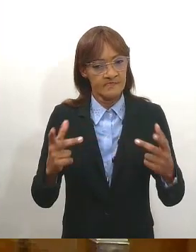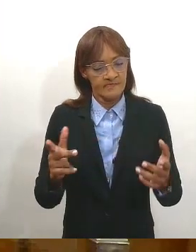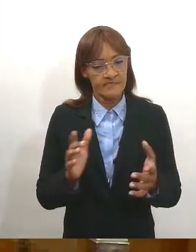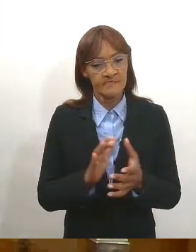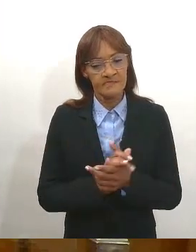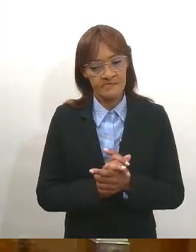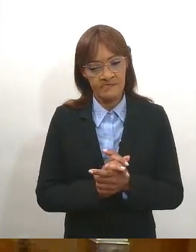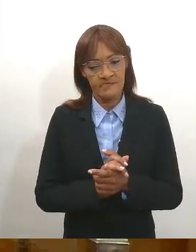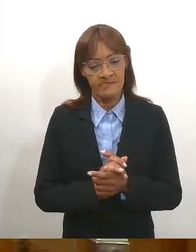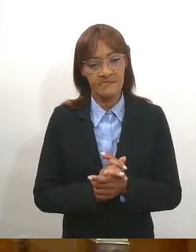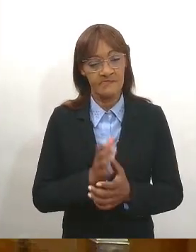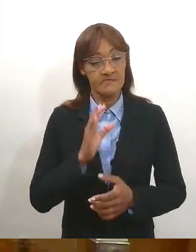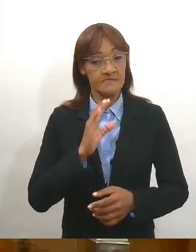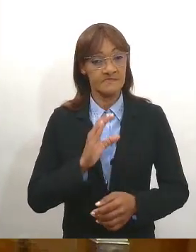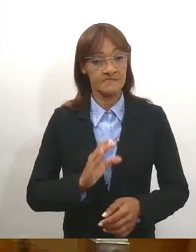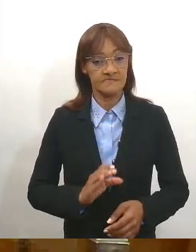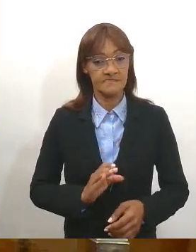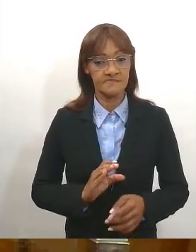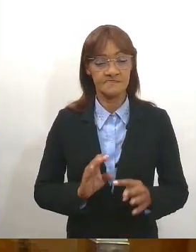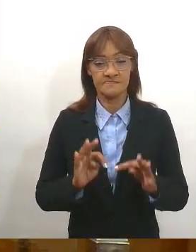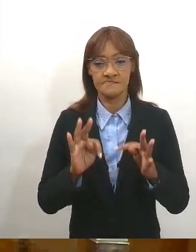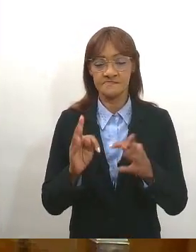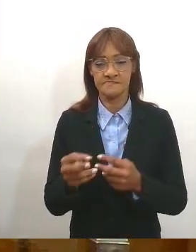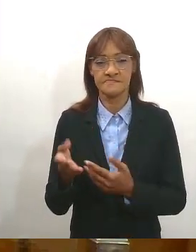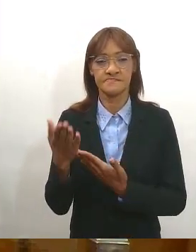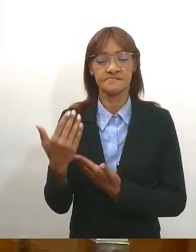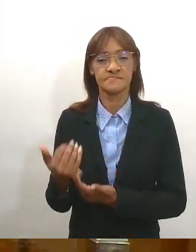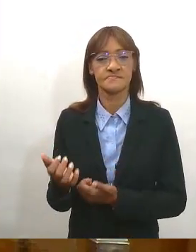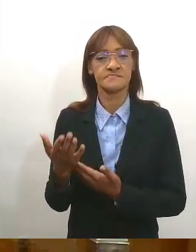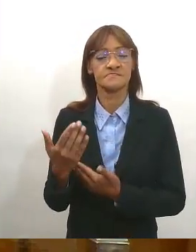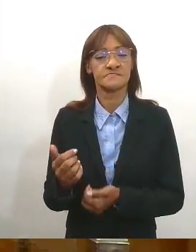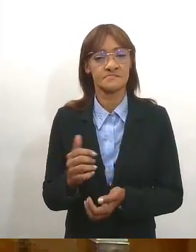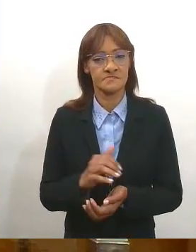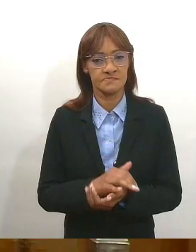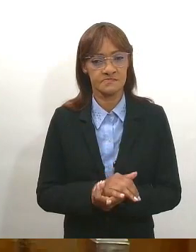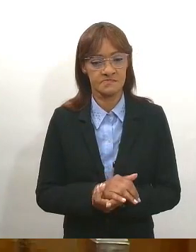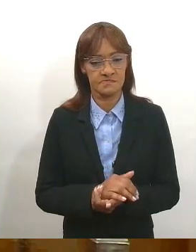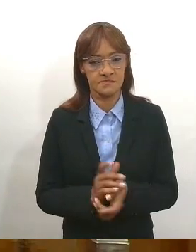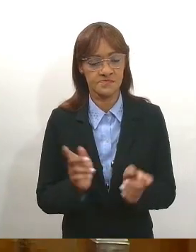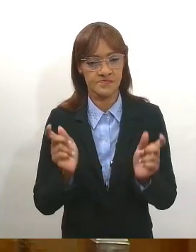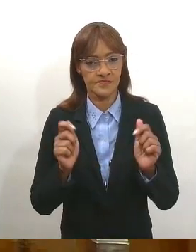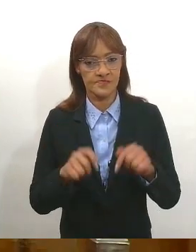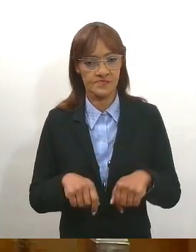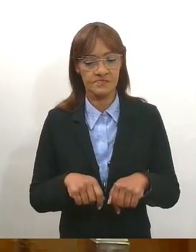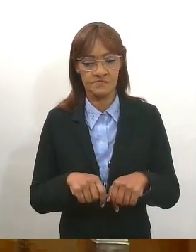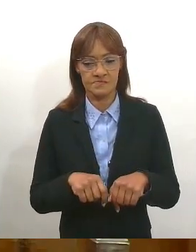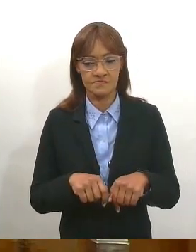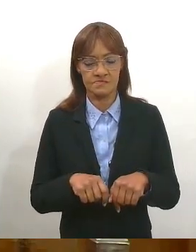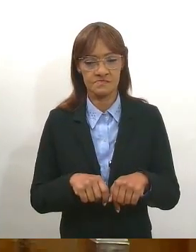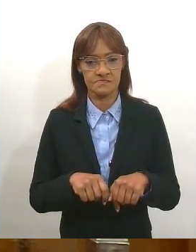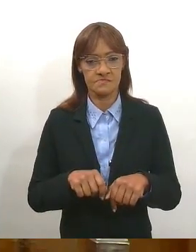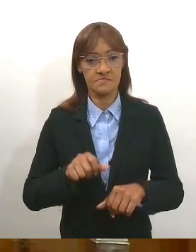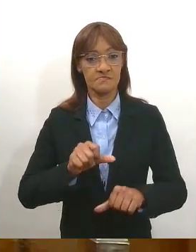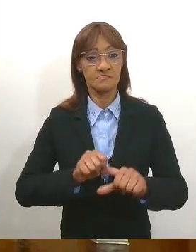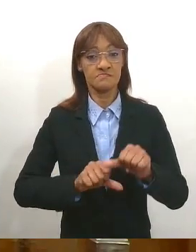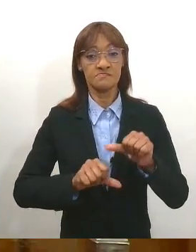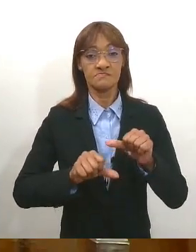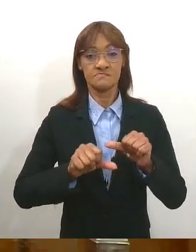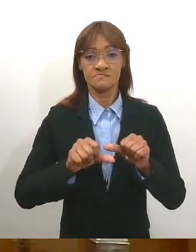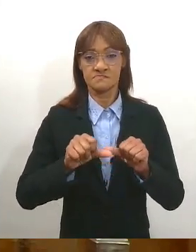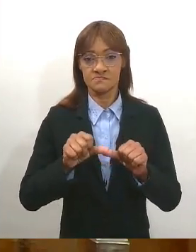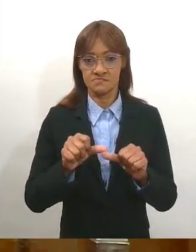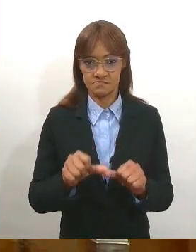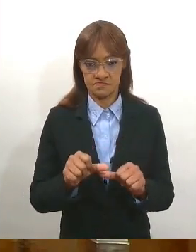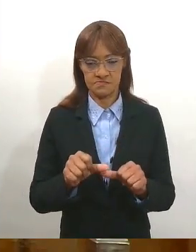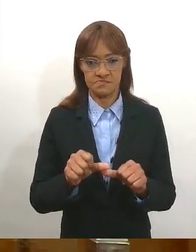né, saiam, né, das escolas não só aptos para o mercado de trabalho,